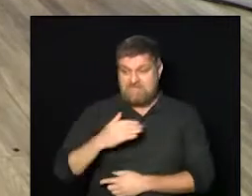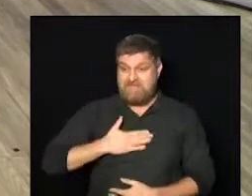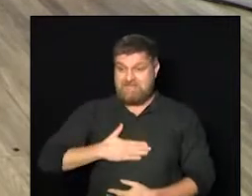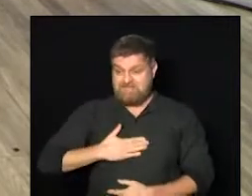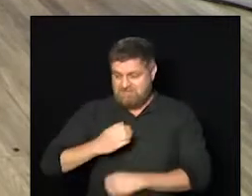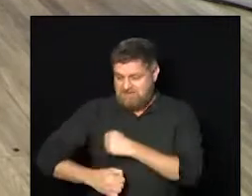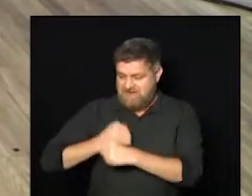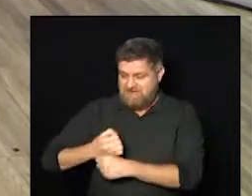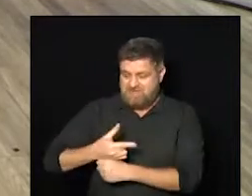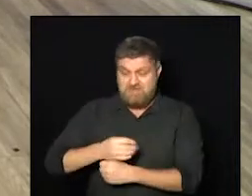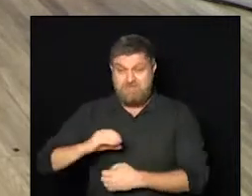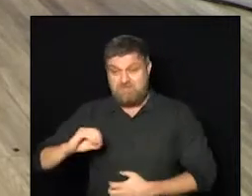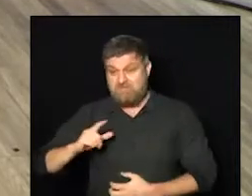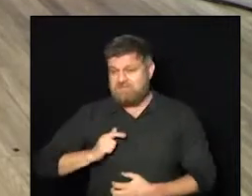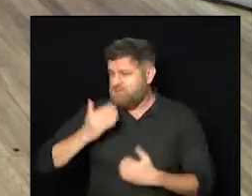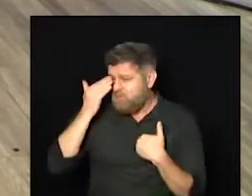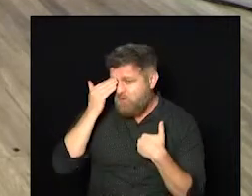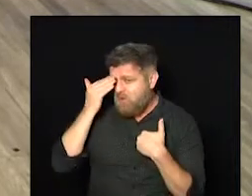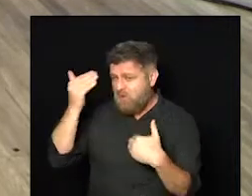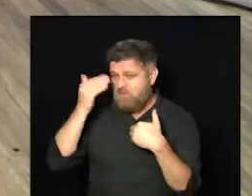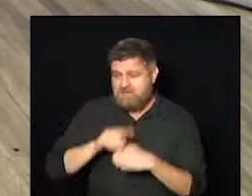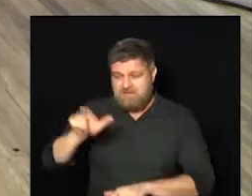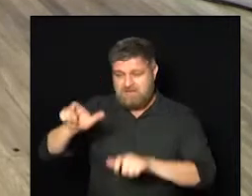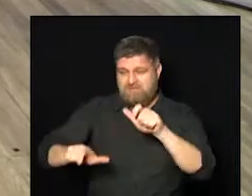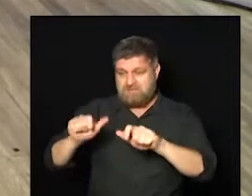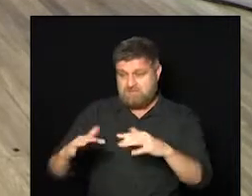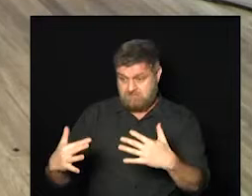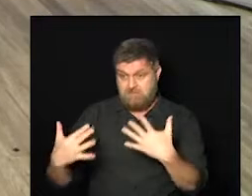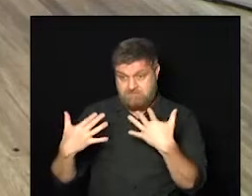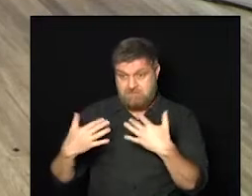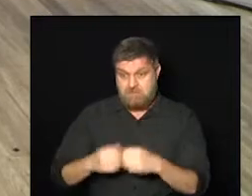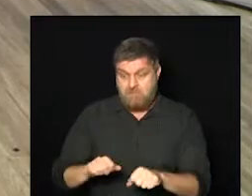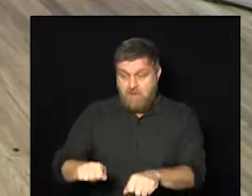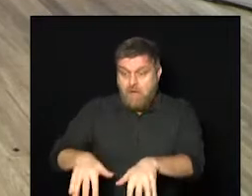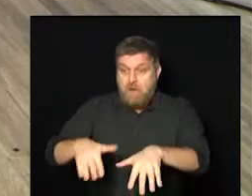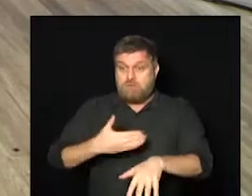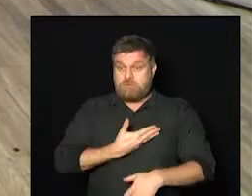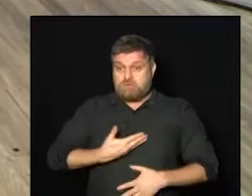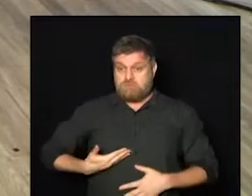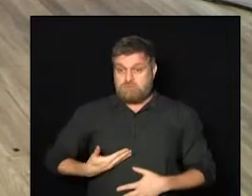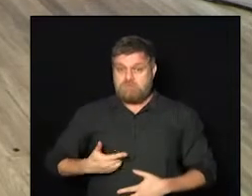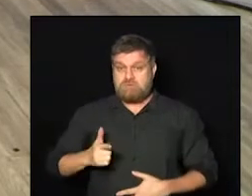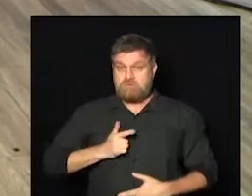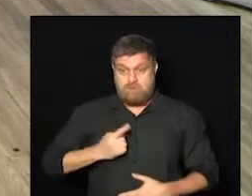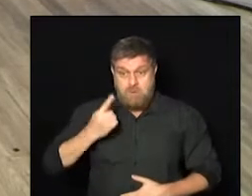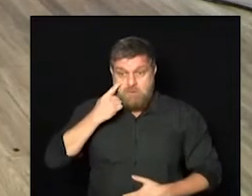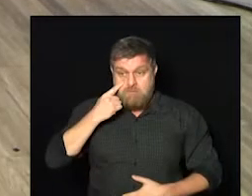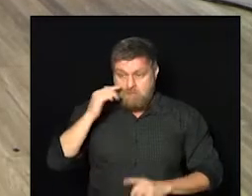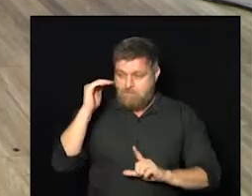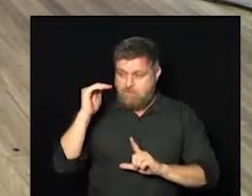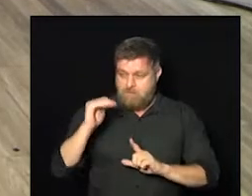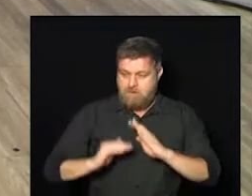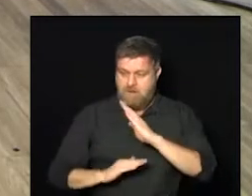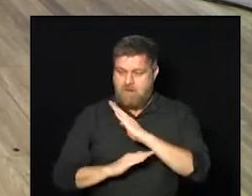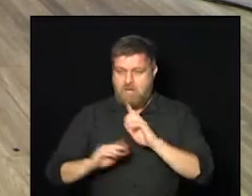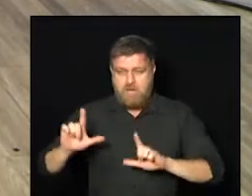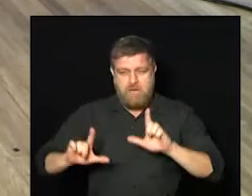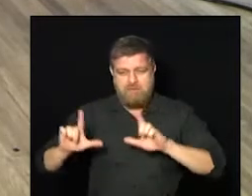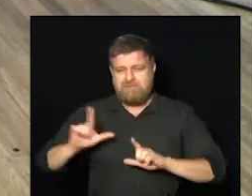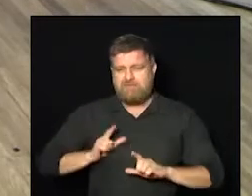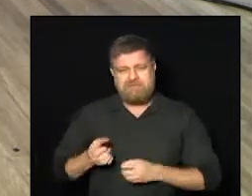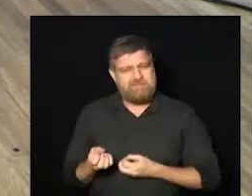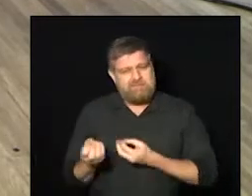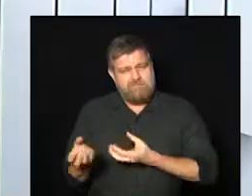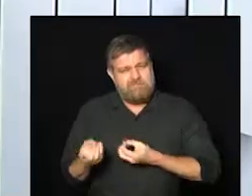de 2020. Muito obrigado você que acompanhou a audiência pública. Continue aqui na TV Câmara Campinas, porque eu tenho